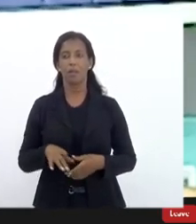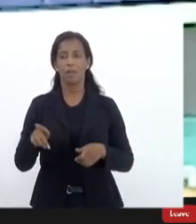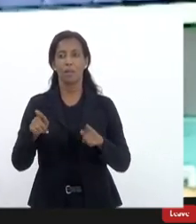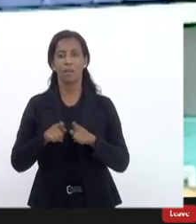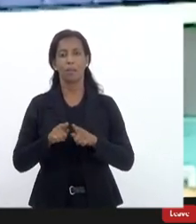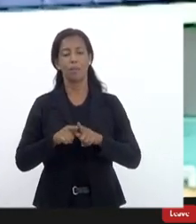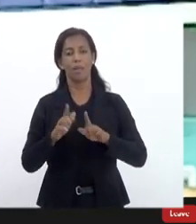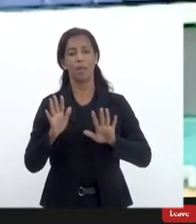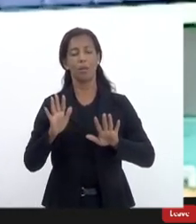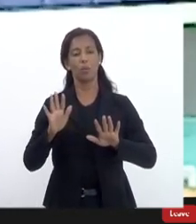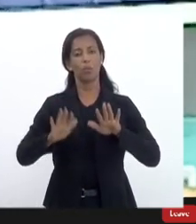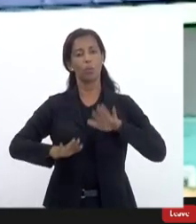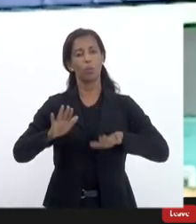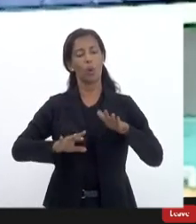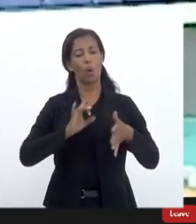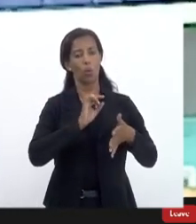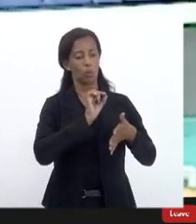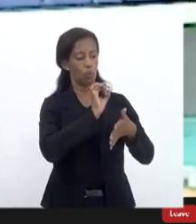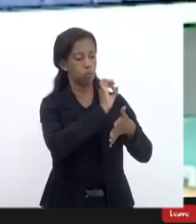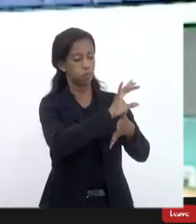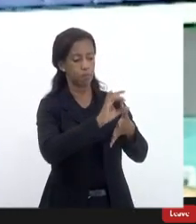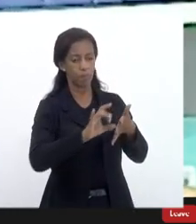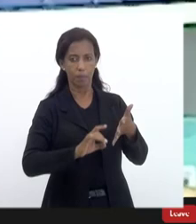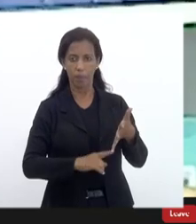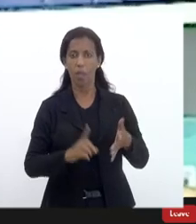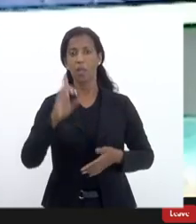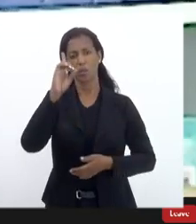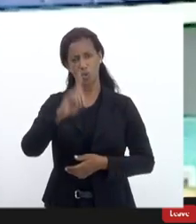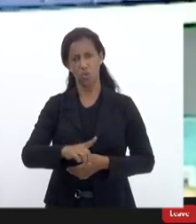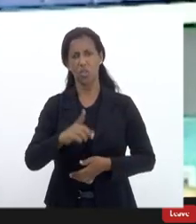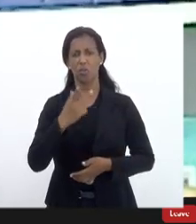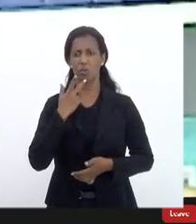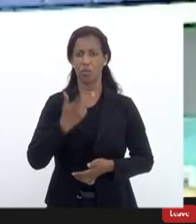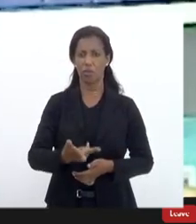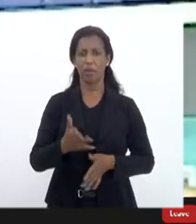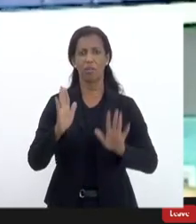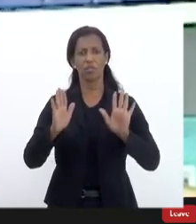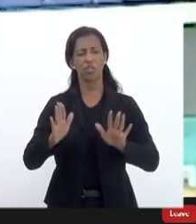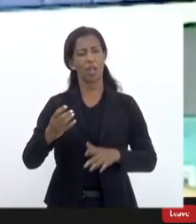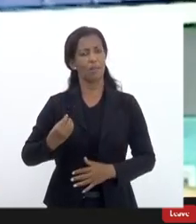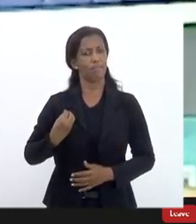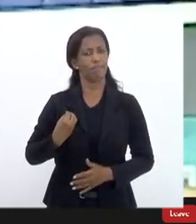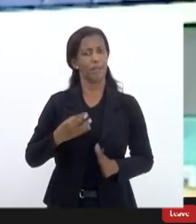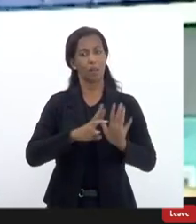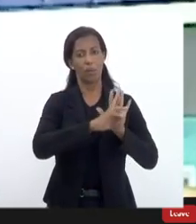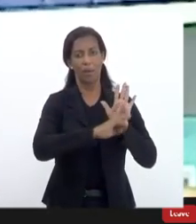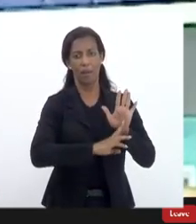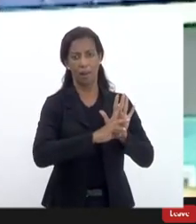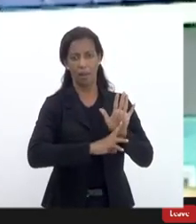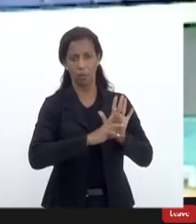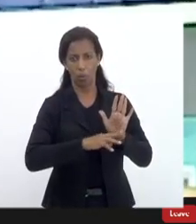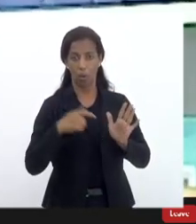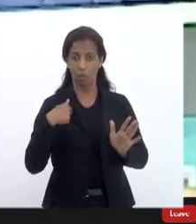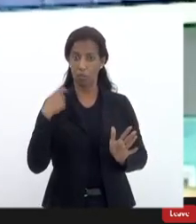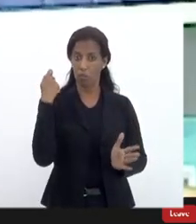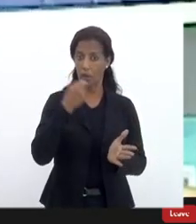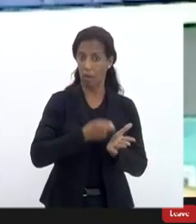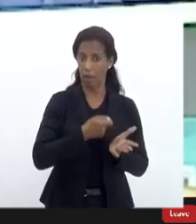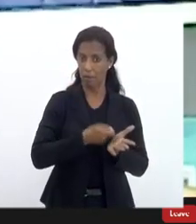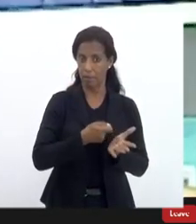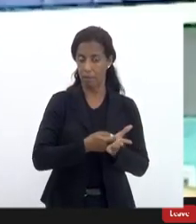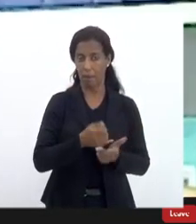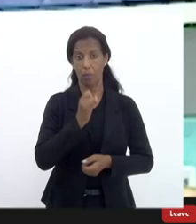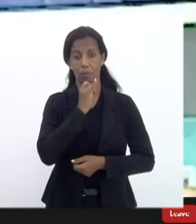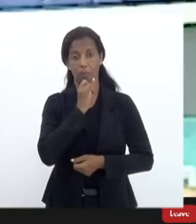algumas questões que os diretores têm levantado, isso já está presente no relatório, vou só reafirmar, como,